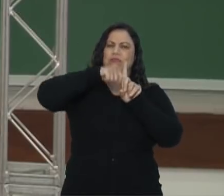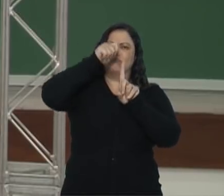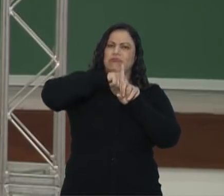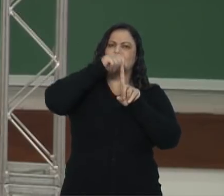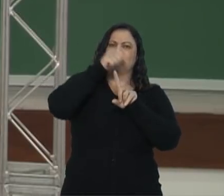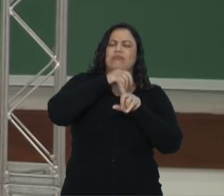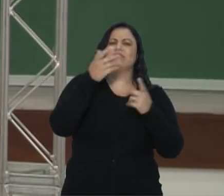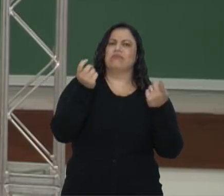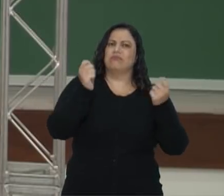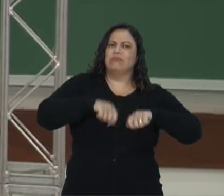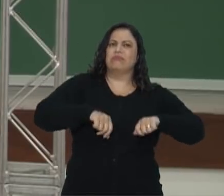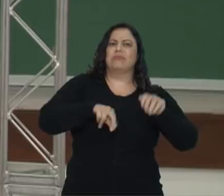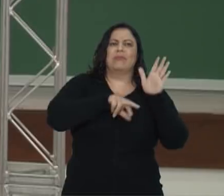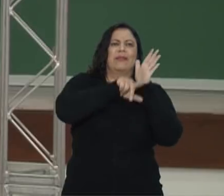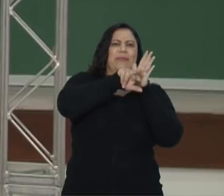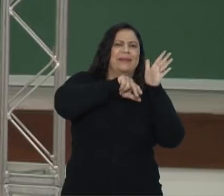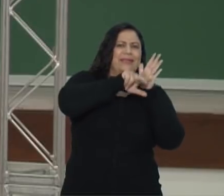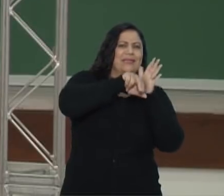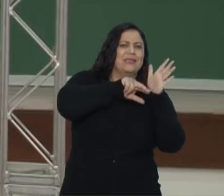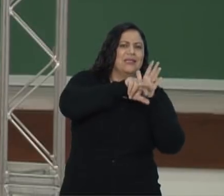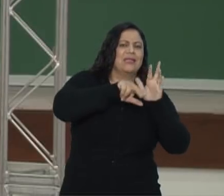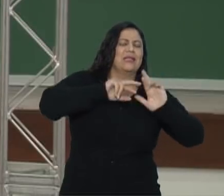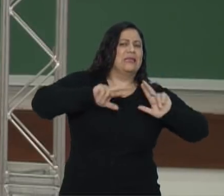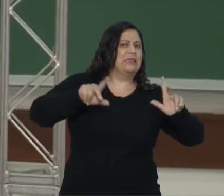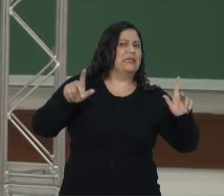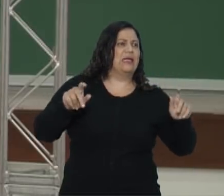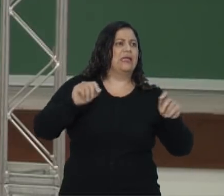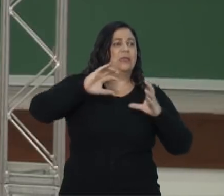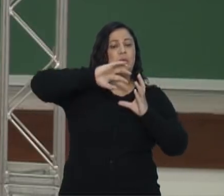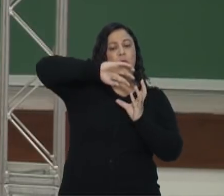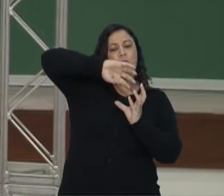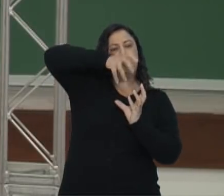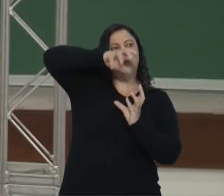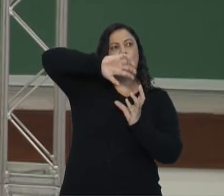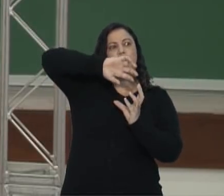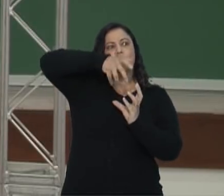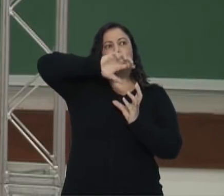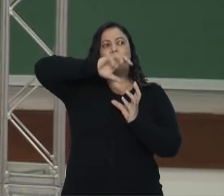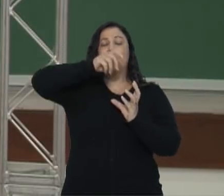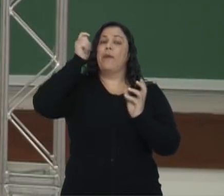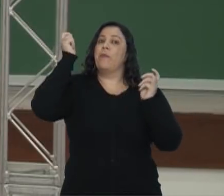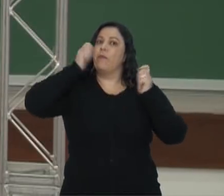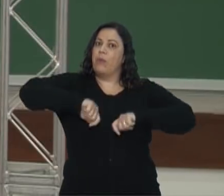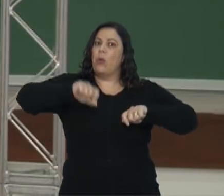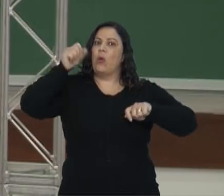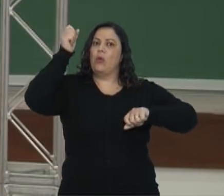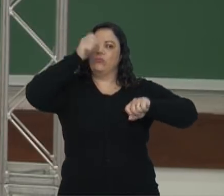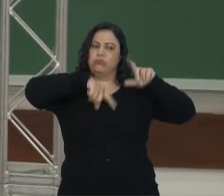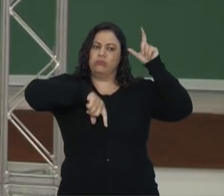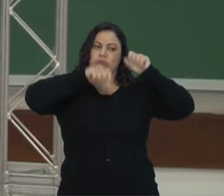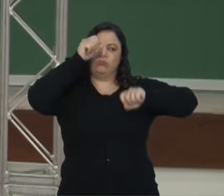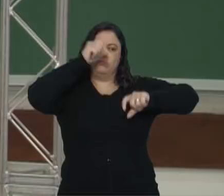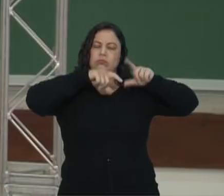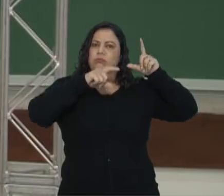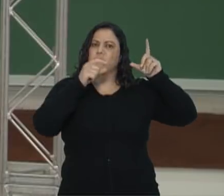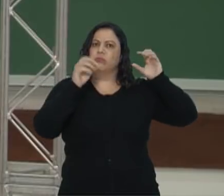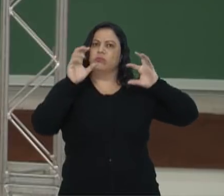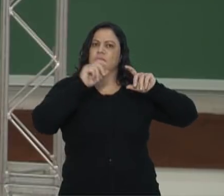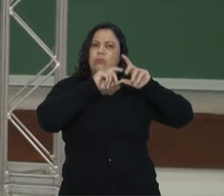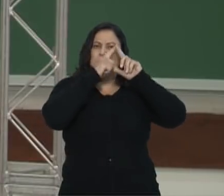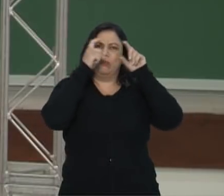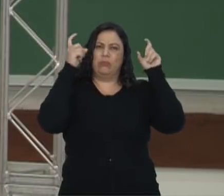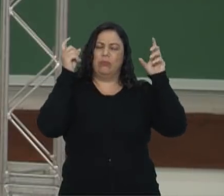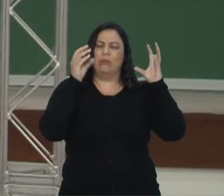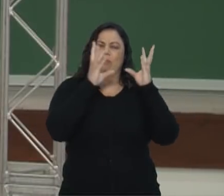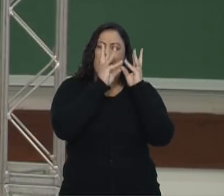até bactérias. Quando eu abri, pode ter entrado os esporos dos fungos ou bactérias que fazem